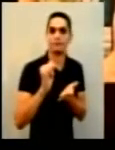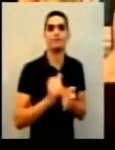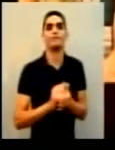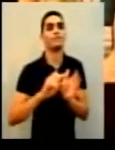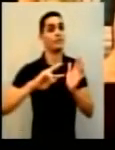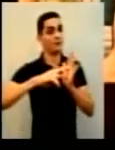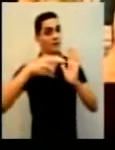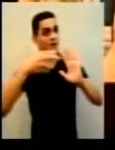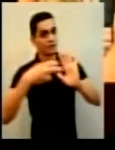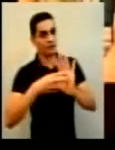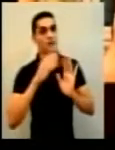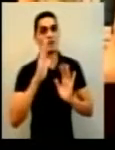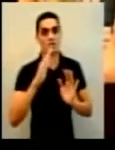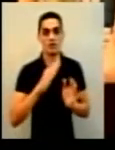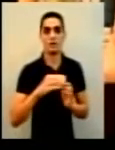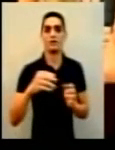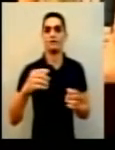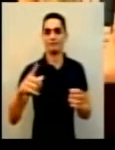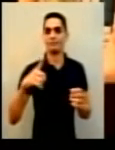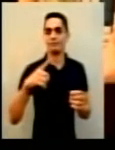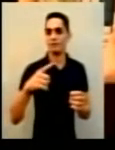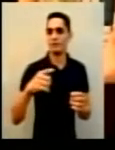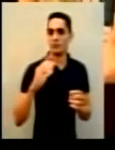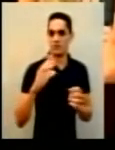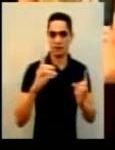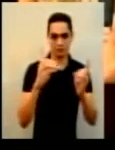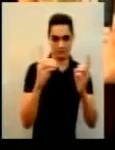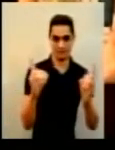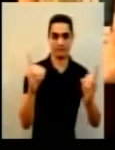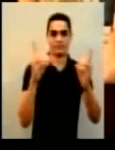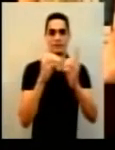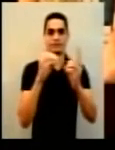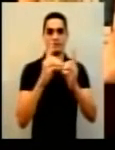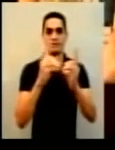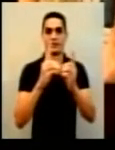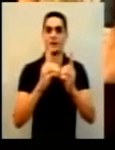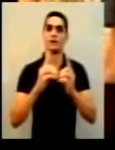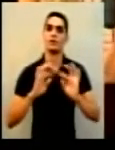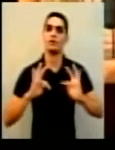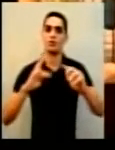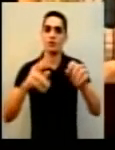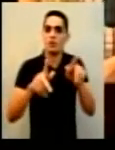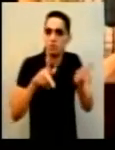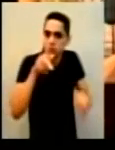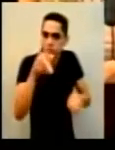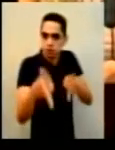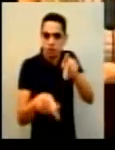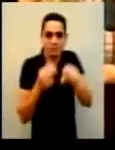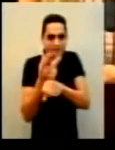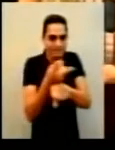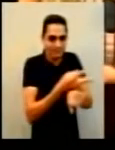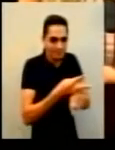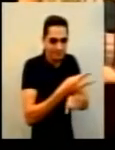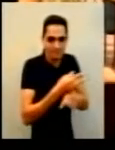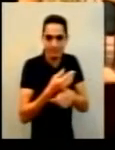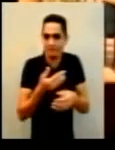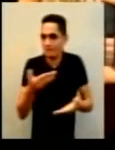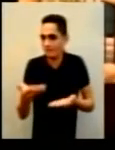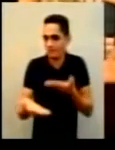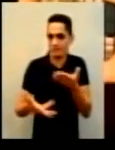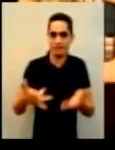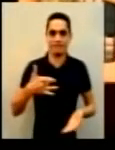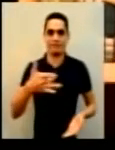já tivemos atendimento de praticamente, né, toda essa população procurando um serviço de